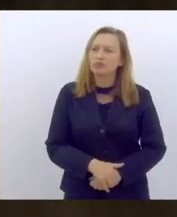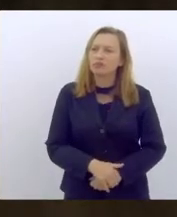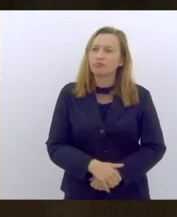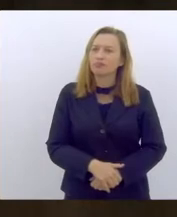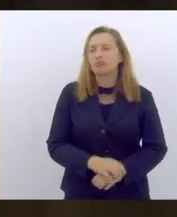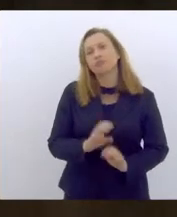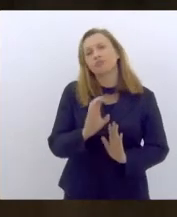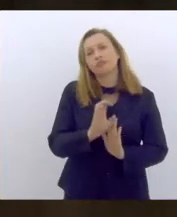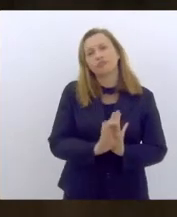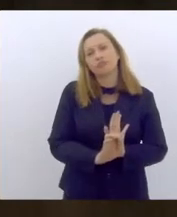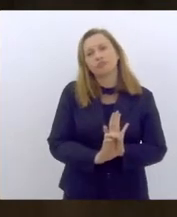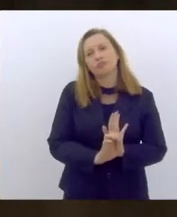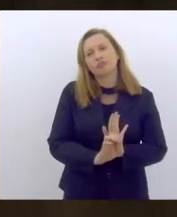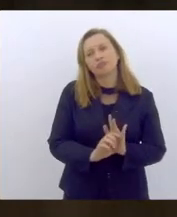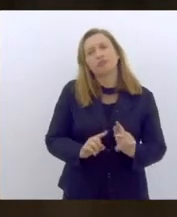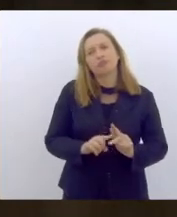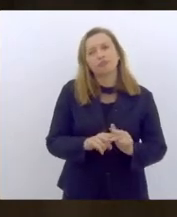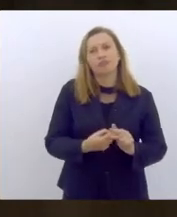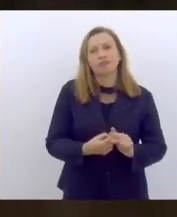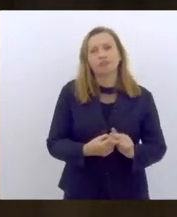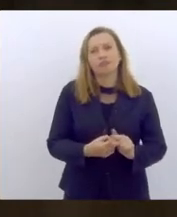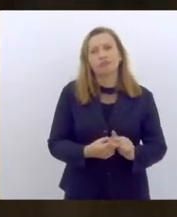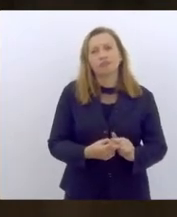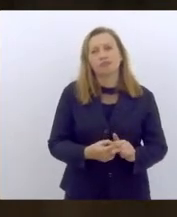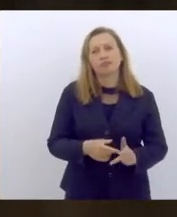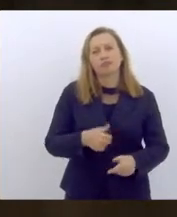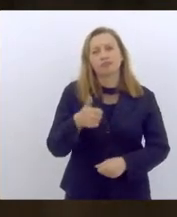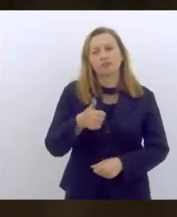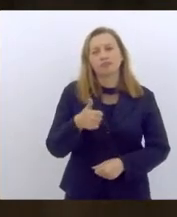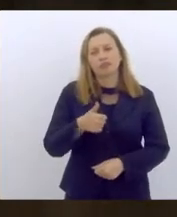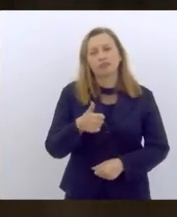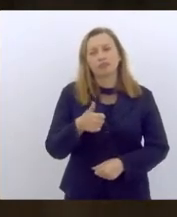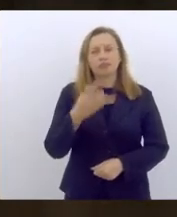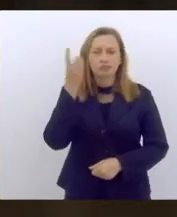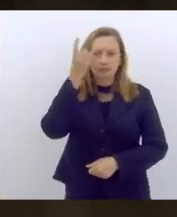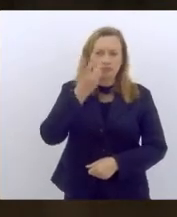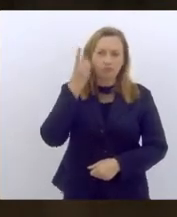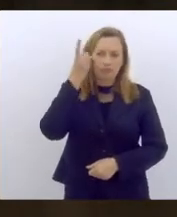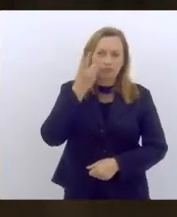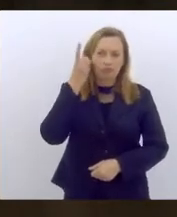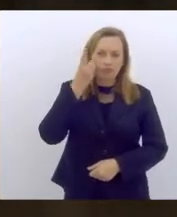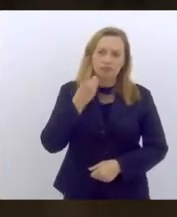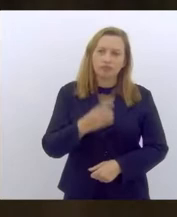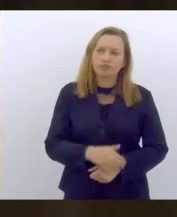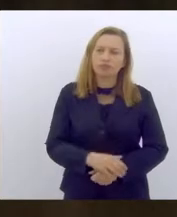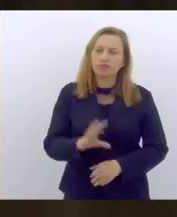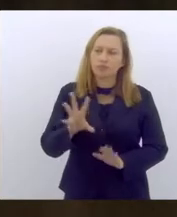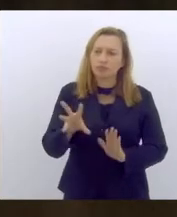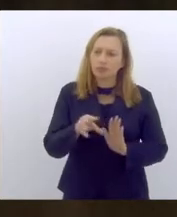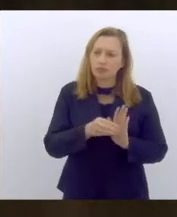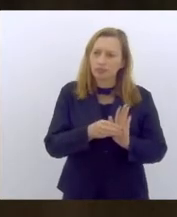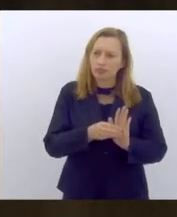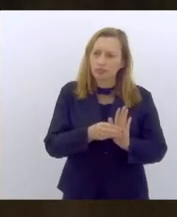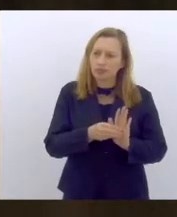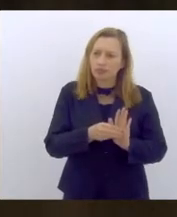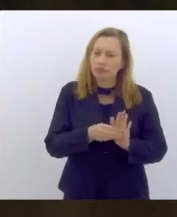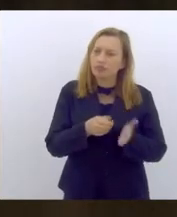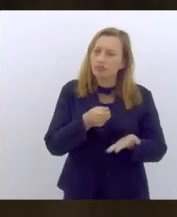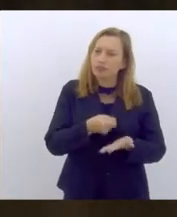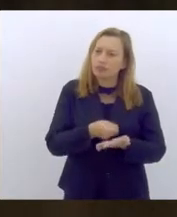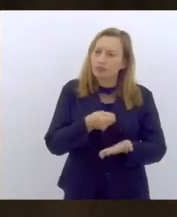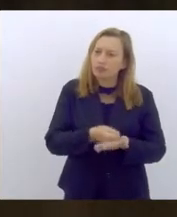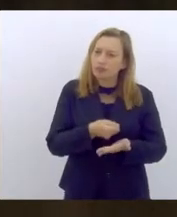a emenda modificativa número 1 deputada é a ementa torna